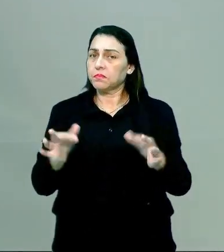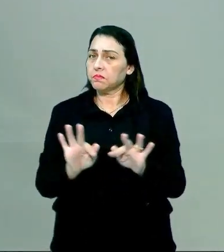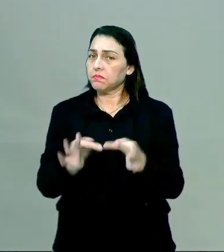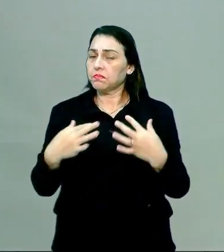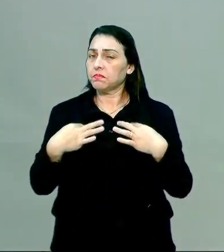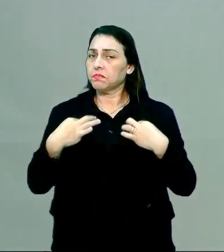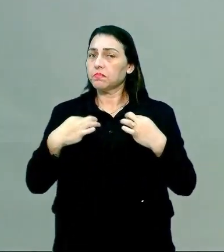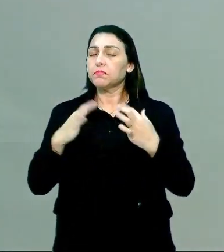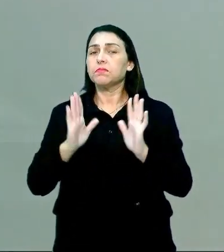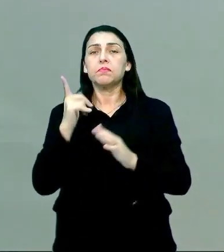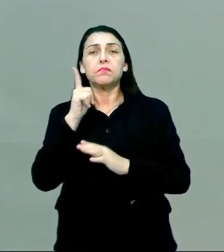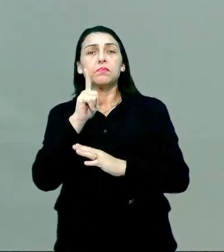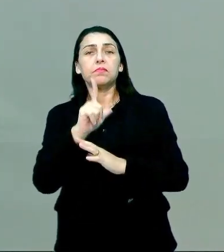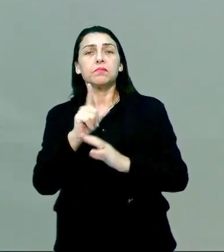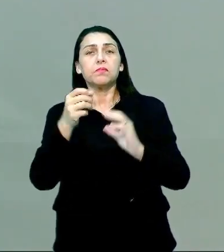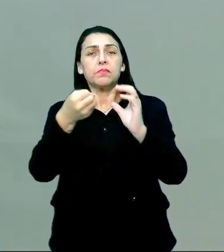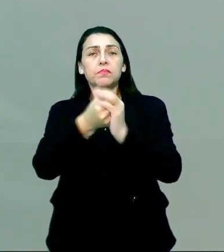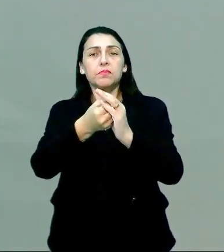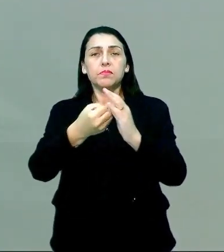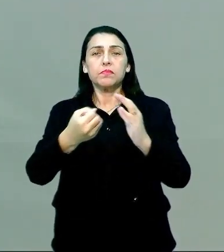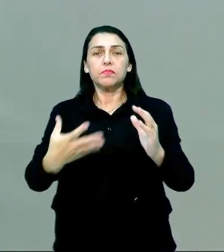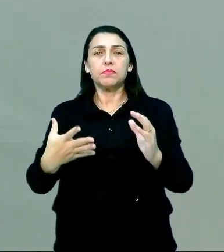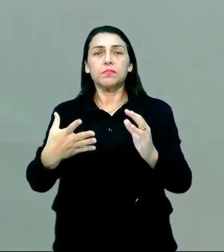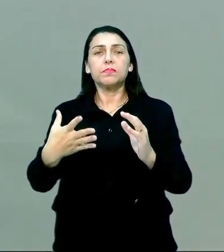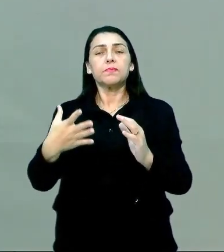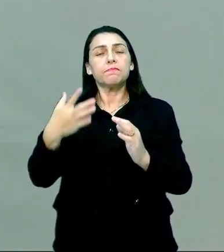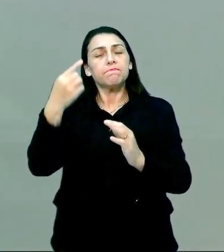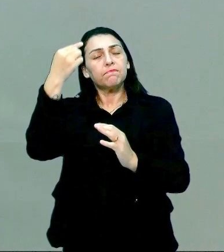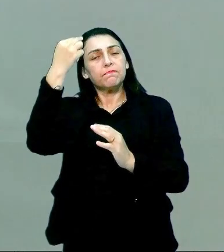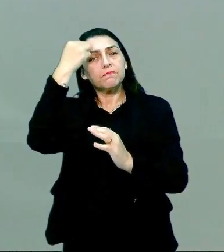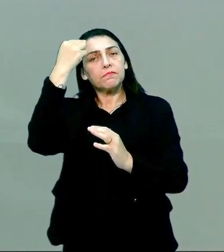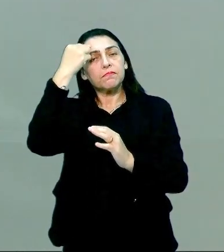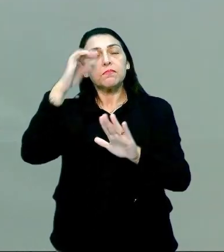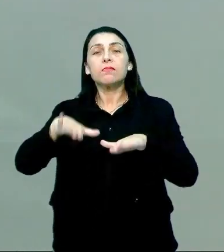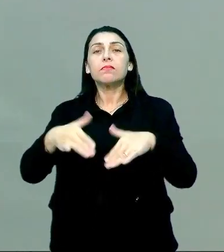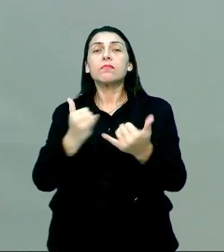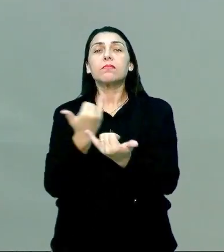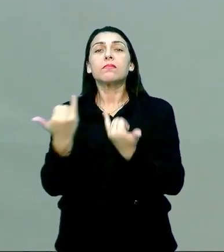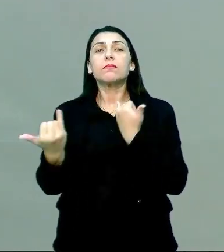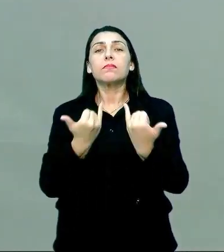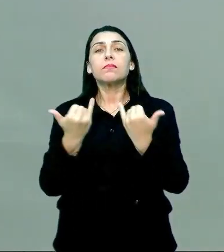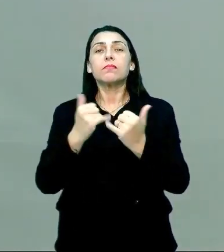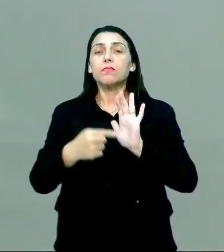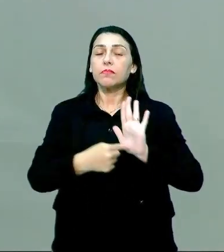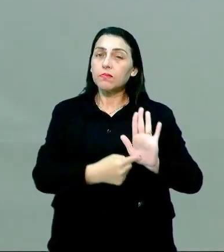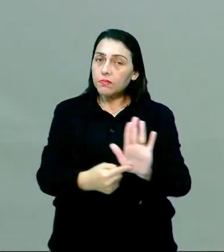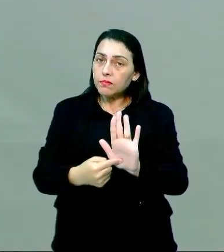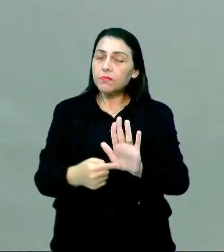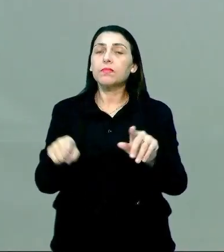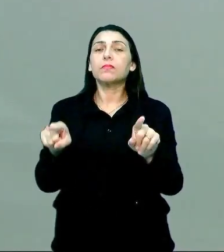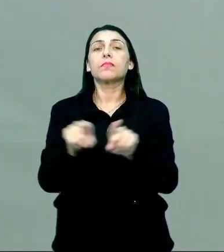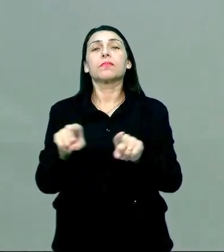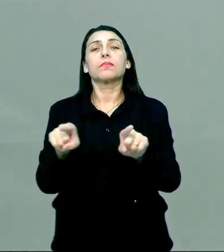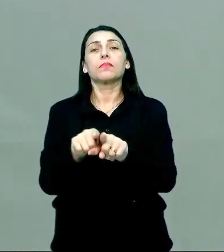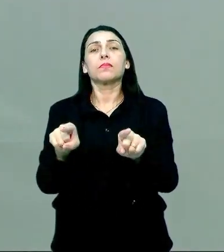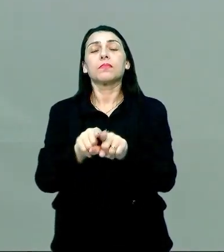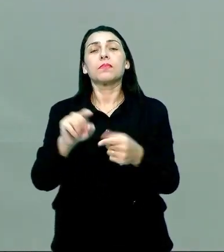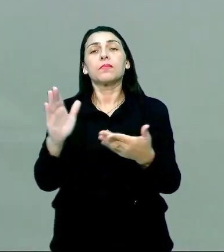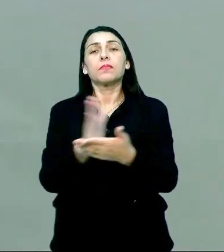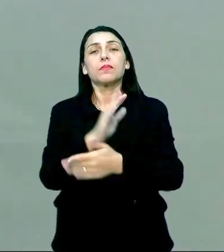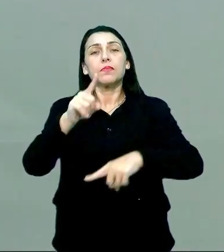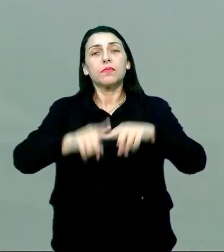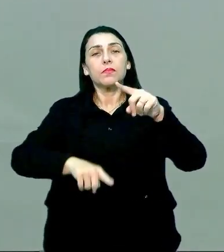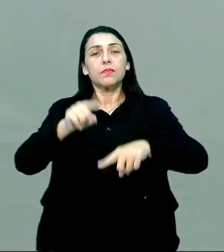você já consegue caracterizar, você já consegue mapear qual é a informação que eu estou passando. Assim como alguns